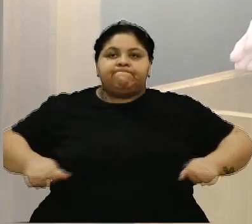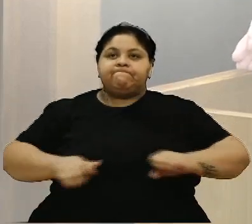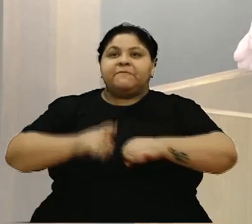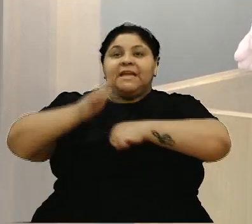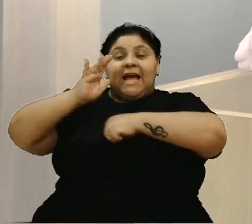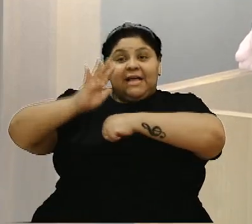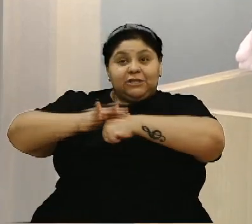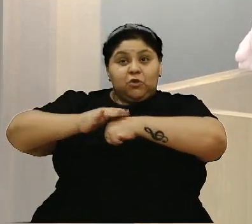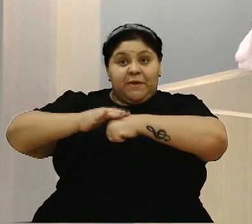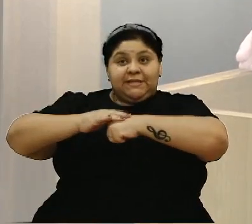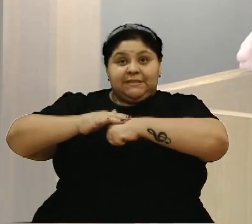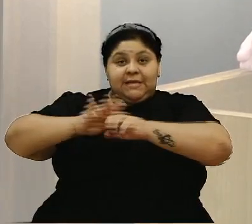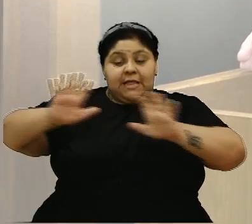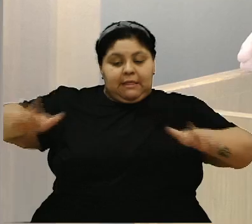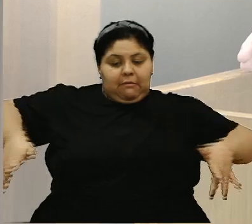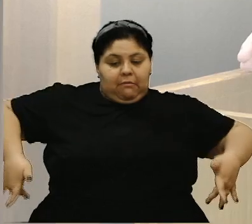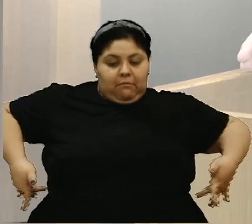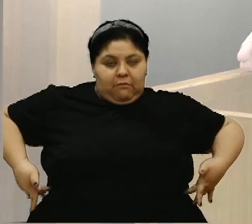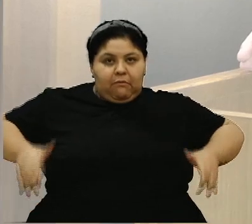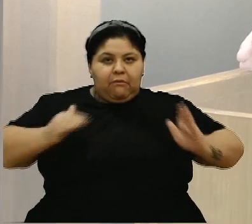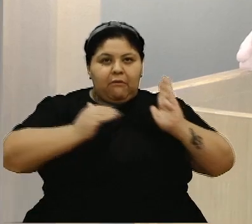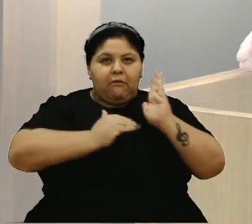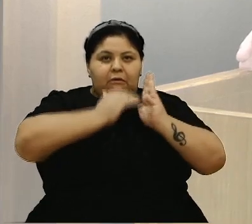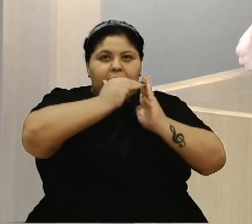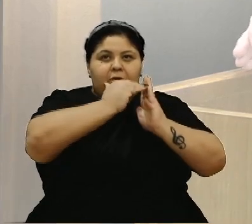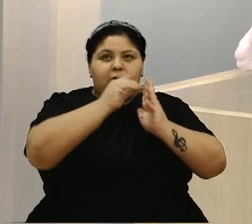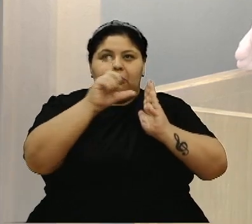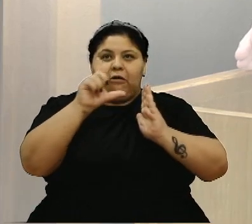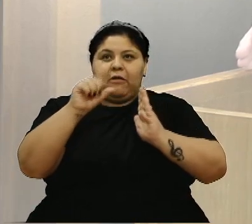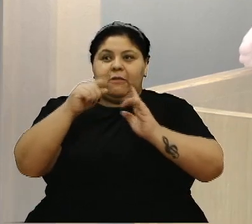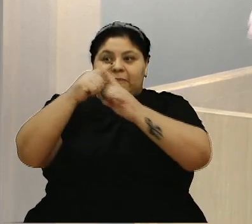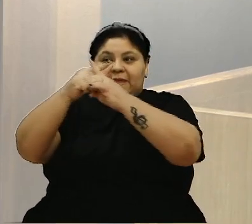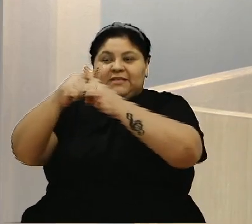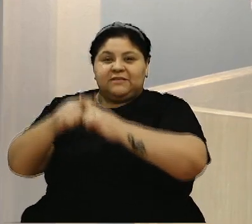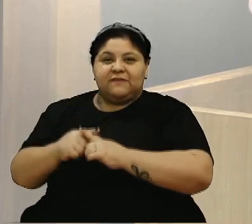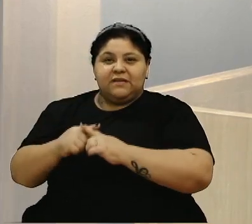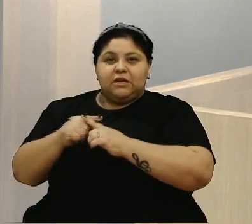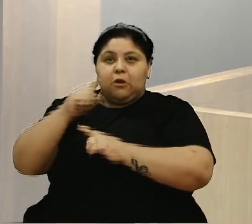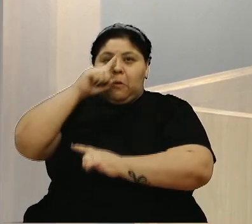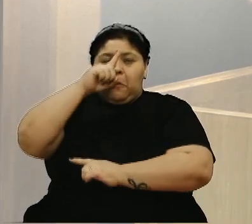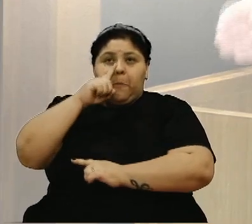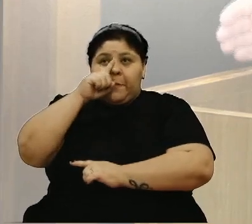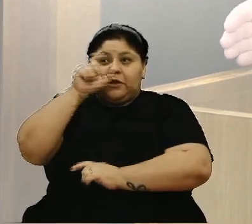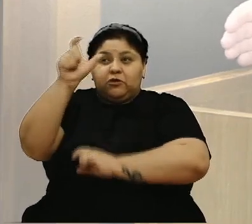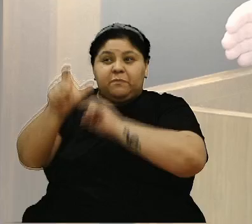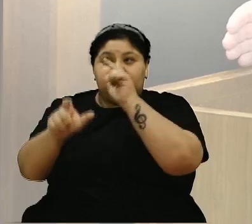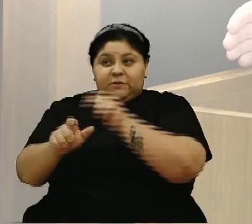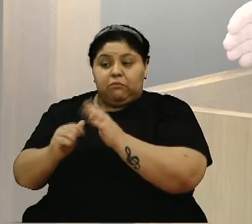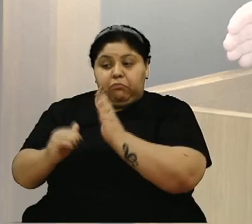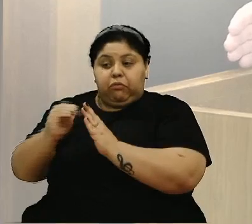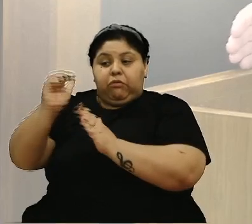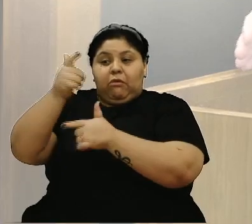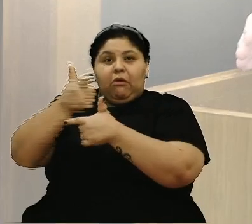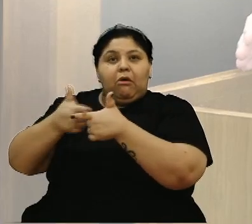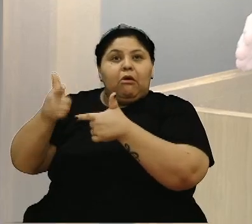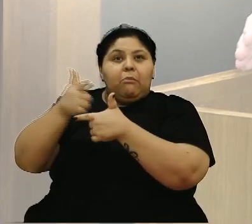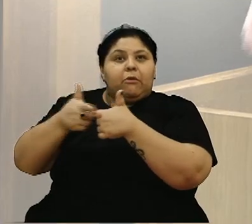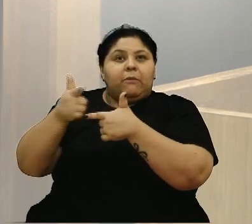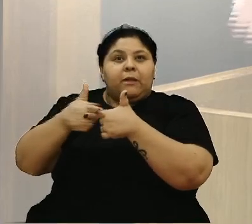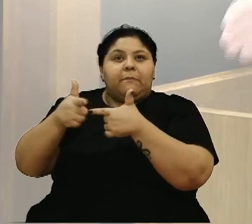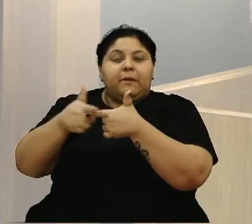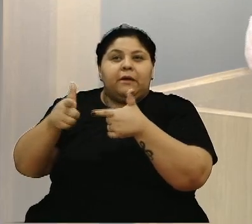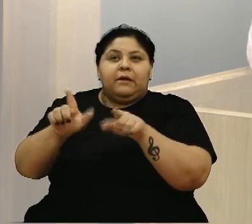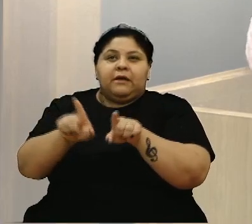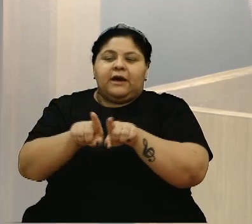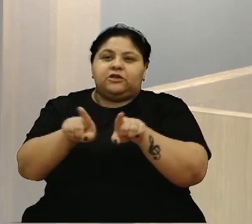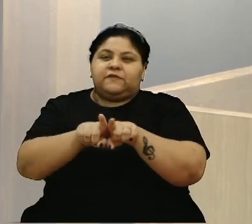renais crônicas, elas aumentam em até 10 vezes o risco de uma pessoa desenvolver problemas cardiovasculares. O